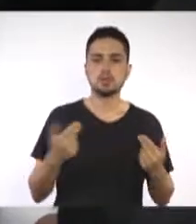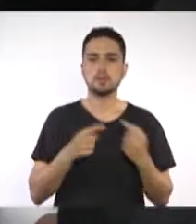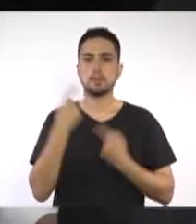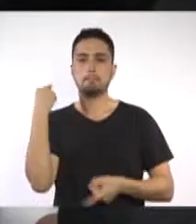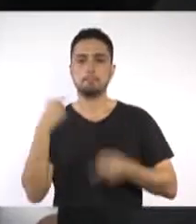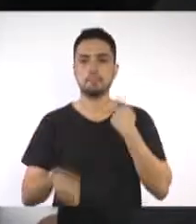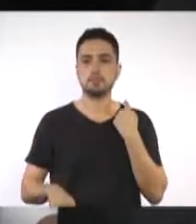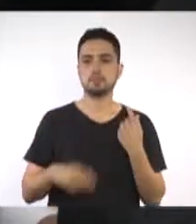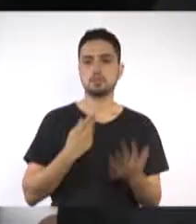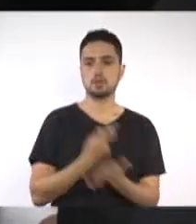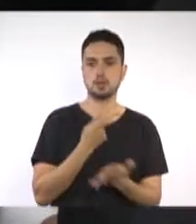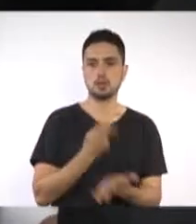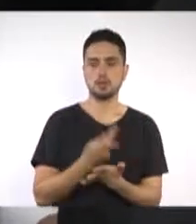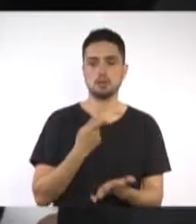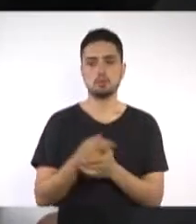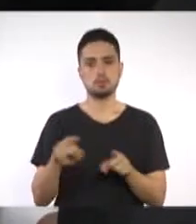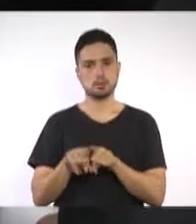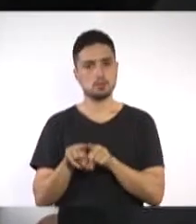eventuais